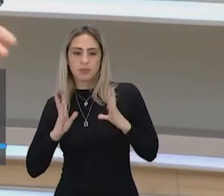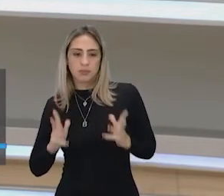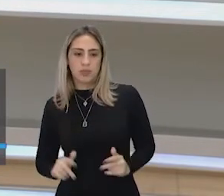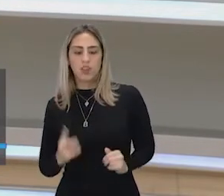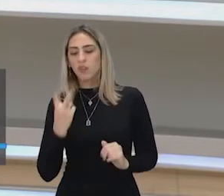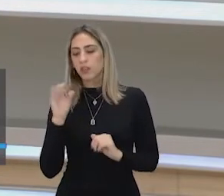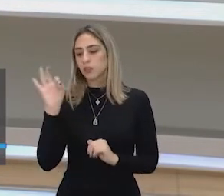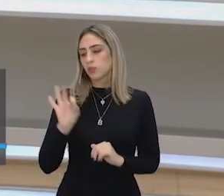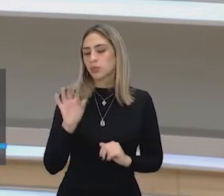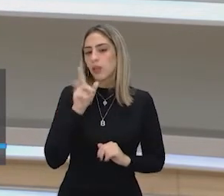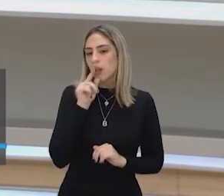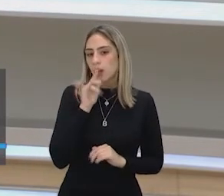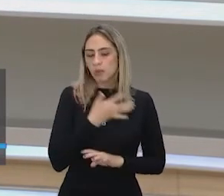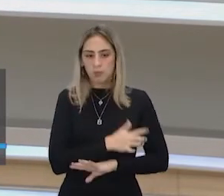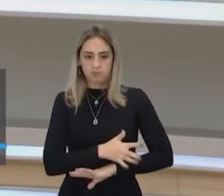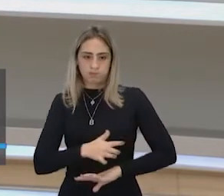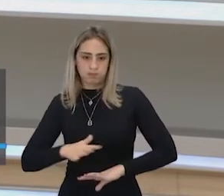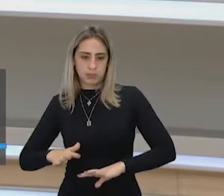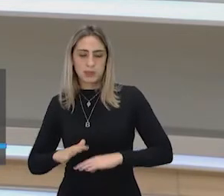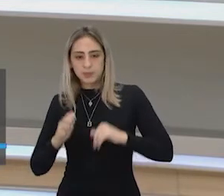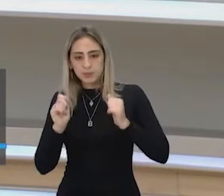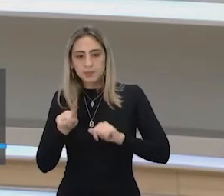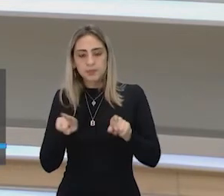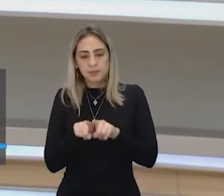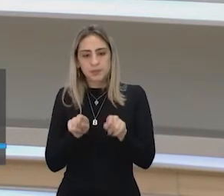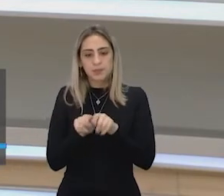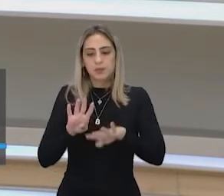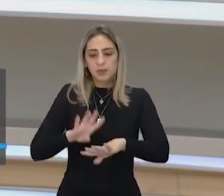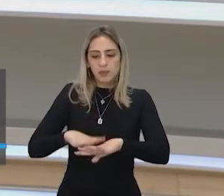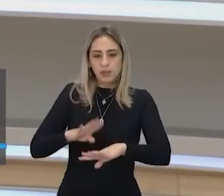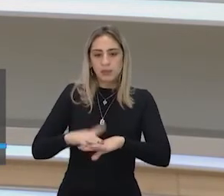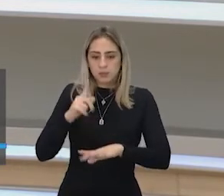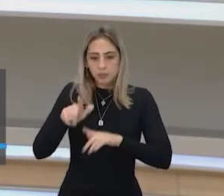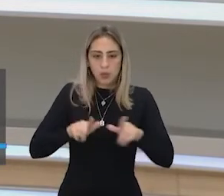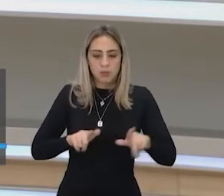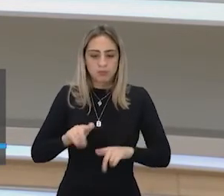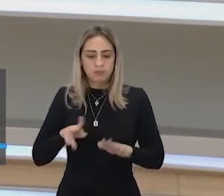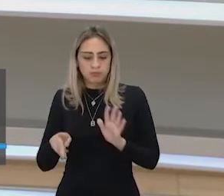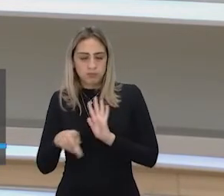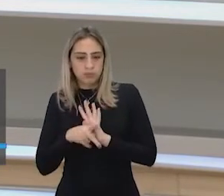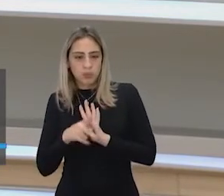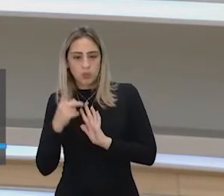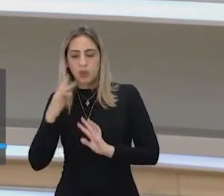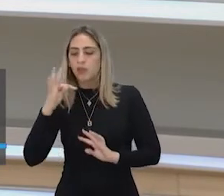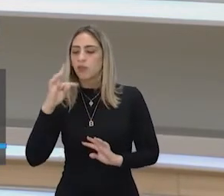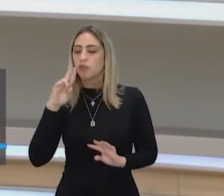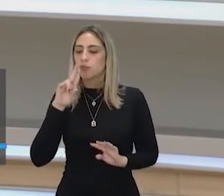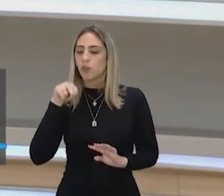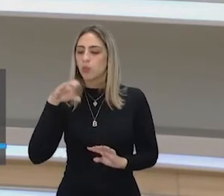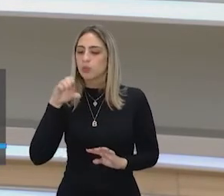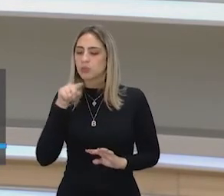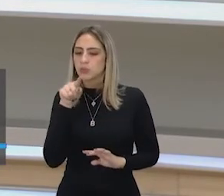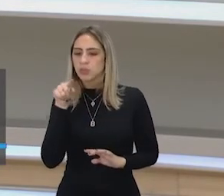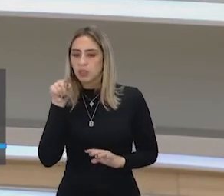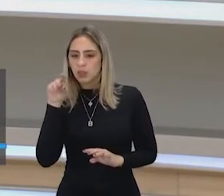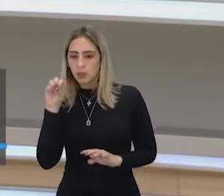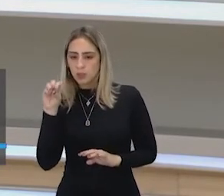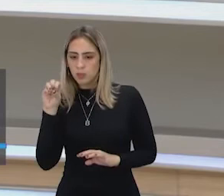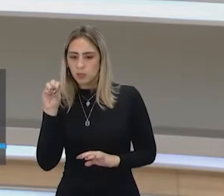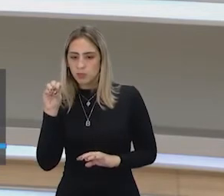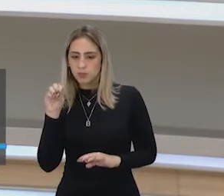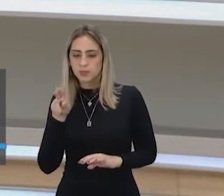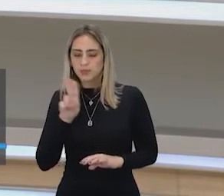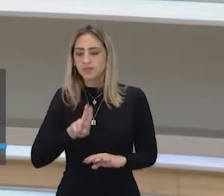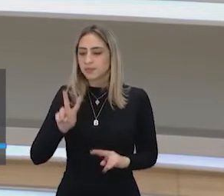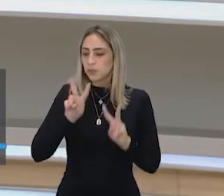do rio. Isso também pode ser matematicamente escrito por uma função exponencial, porque a gente sempre vai precisar do termo anterior